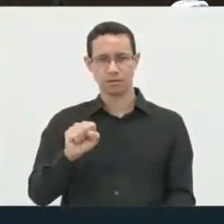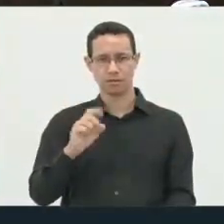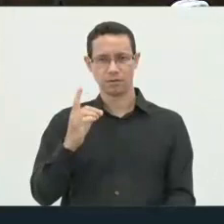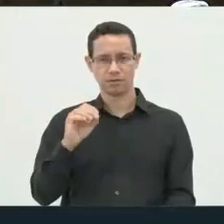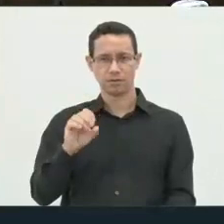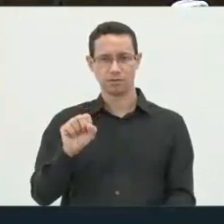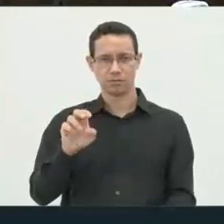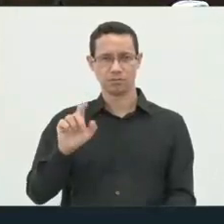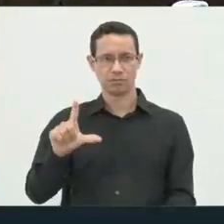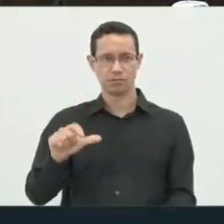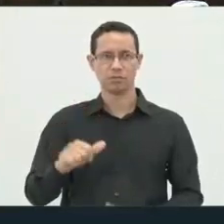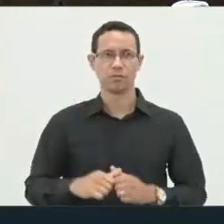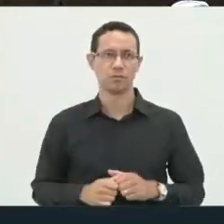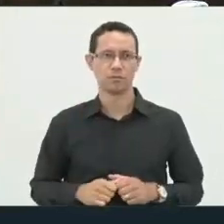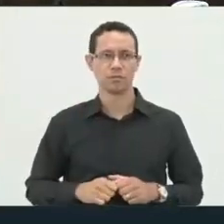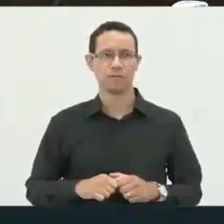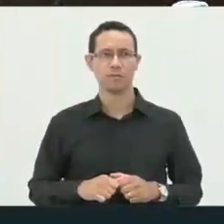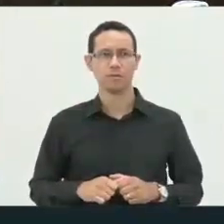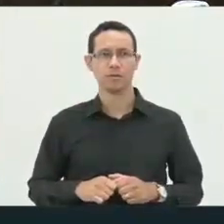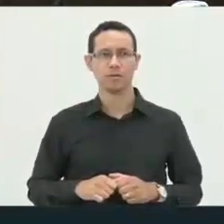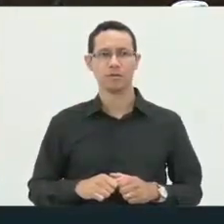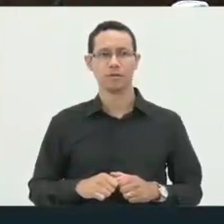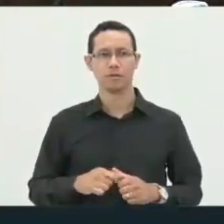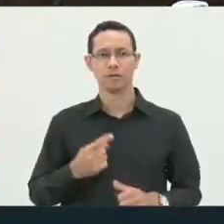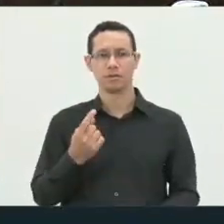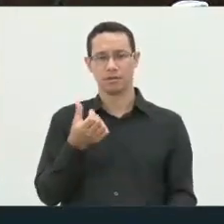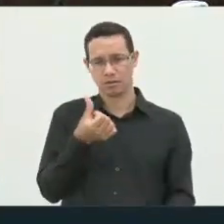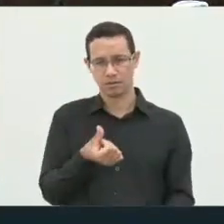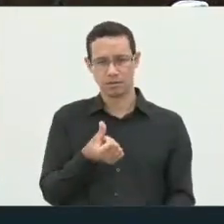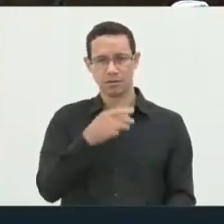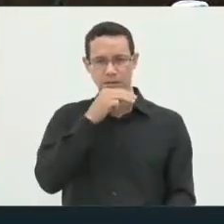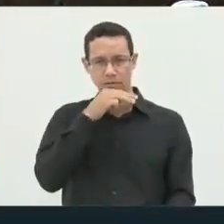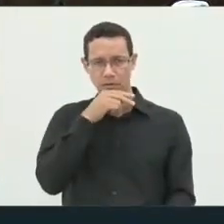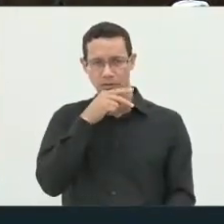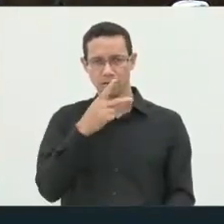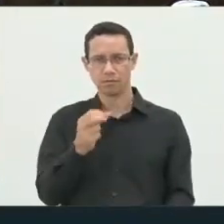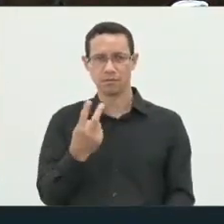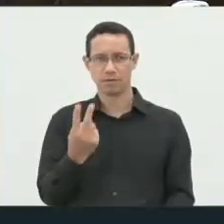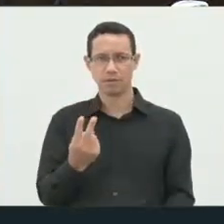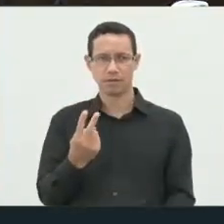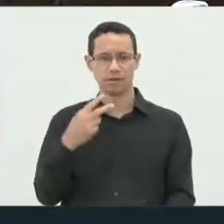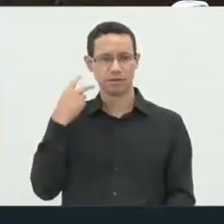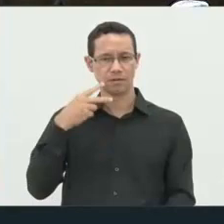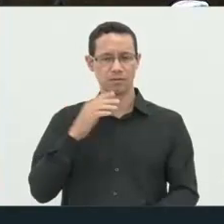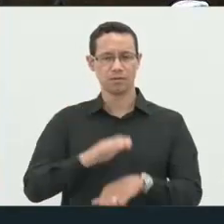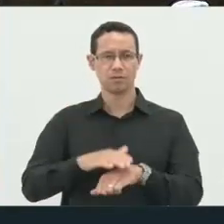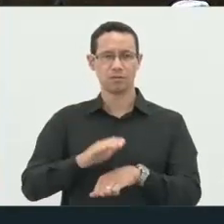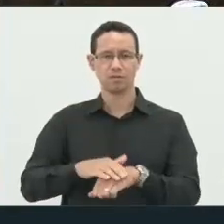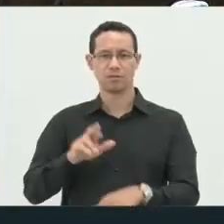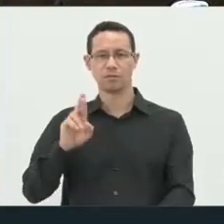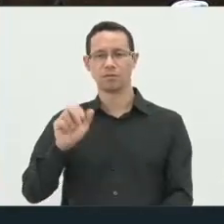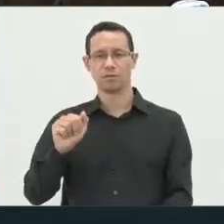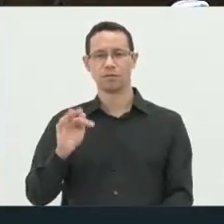dia 6 de março de 2023 autoria do Vereador Rafael Acosta